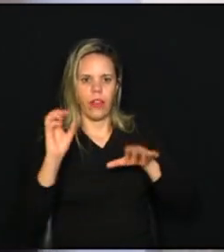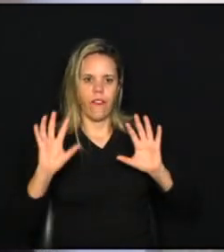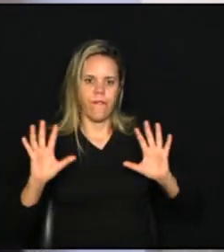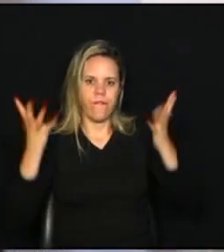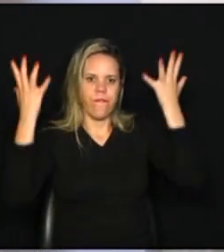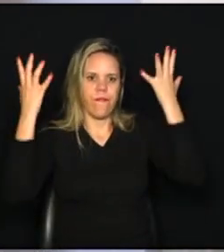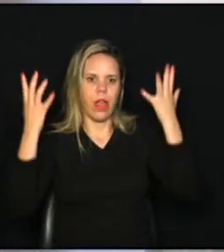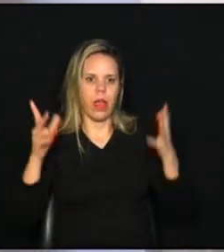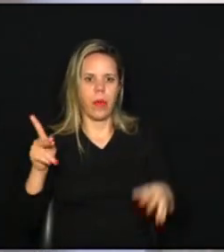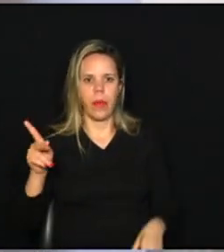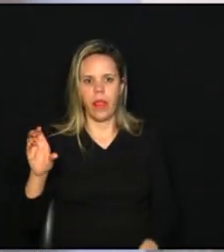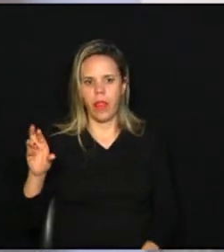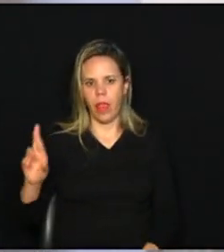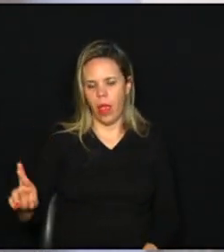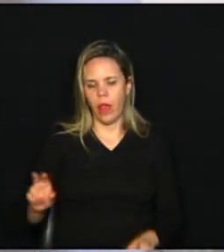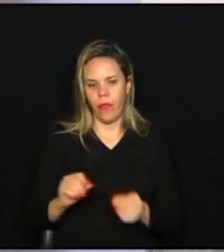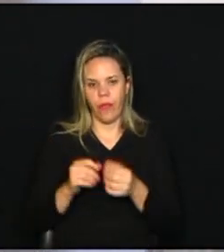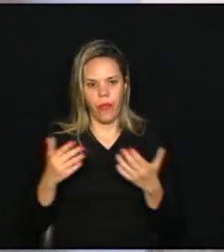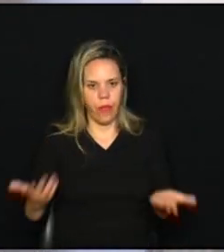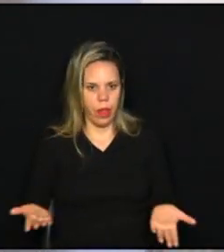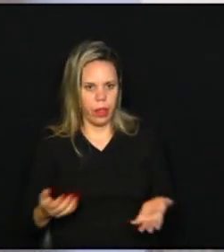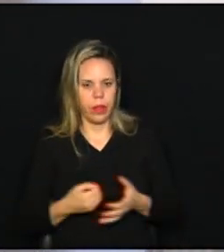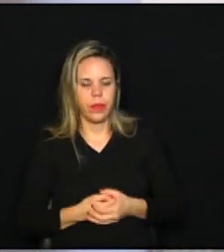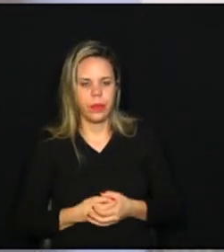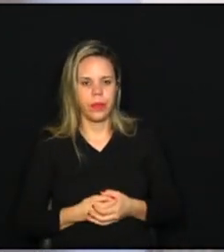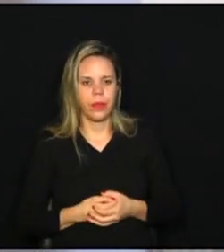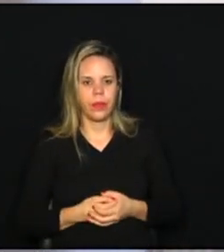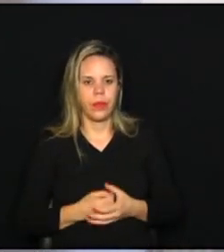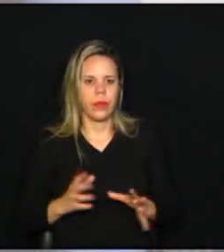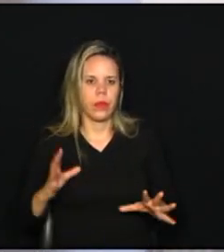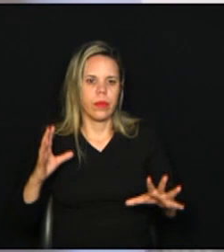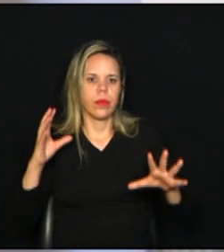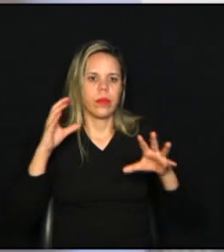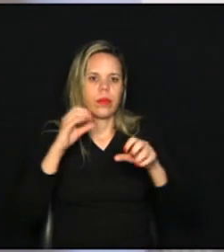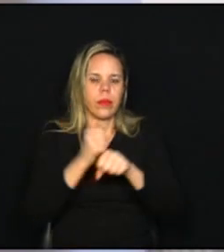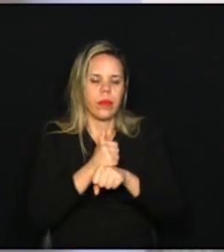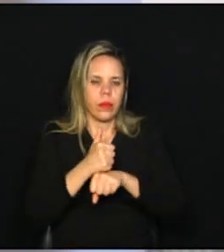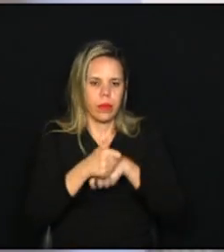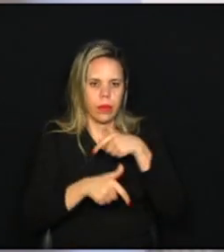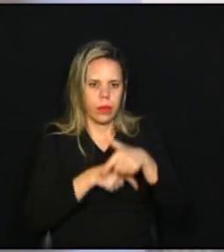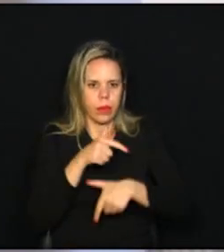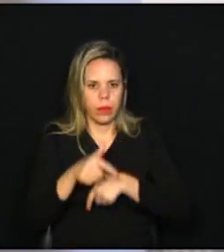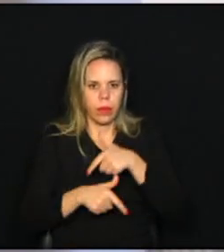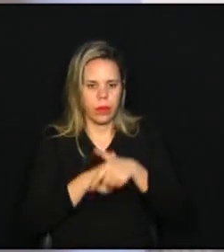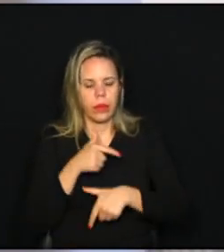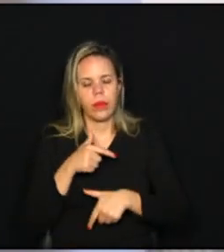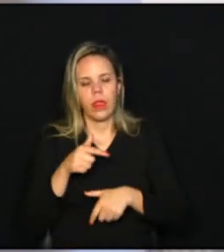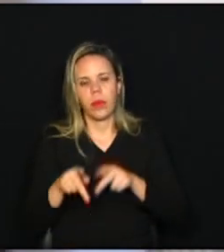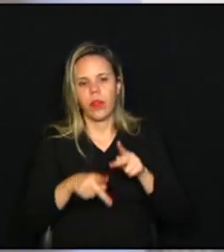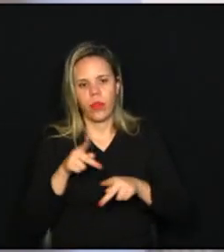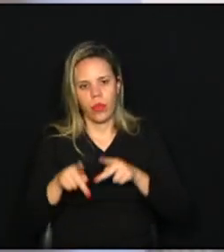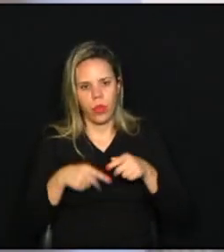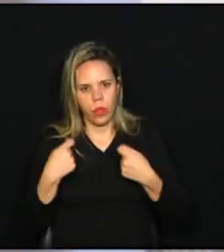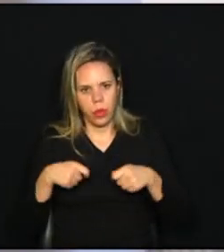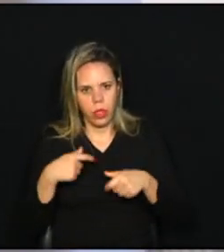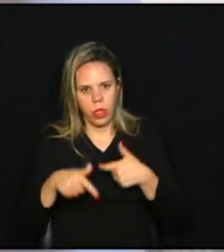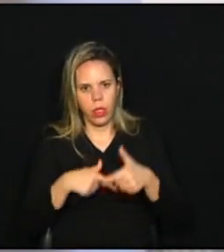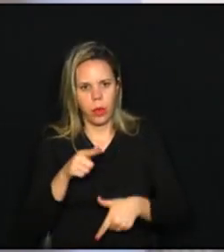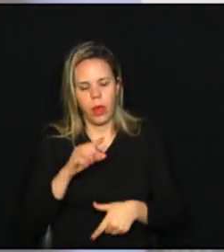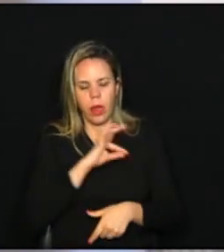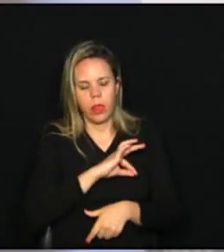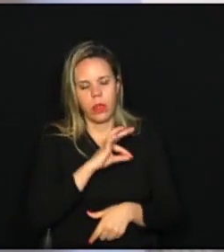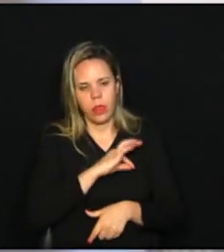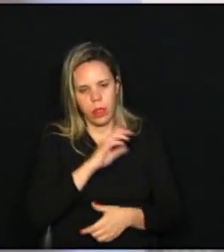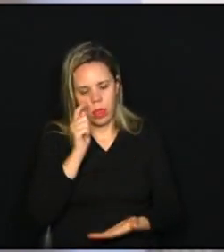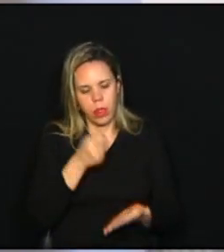PCR feito. A gente está falando de um conjunto, né, de trabalhadores, principalmente trabalhadores informais, que precisam de uma certa garantia,